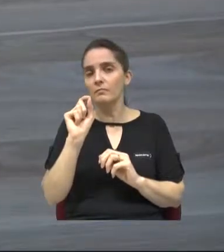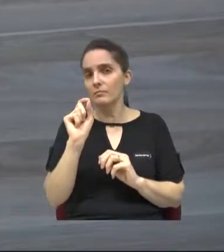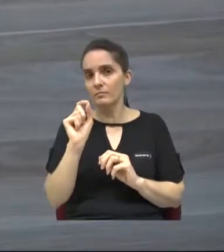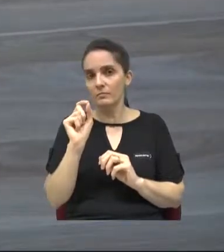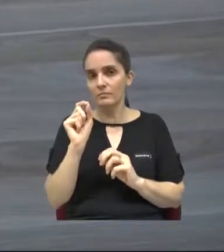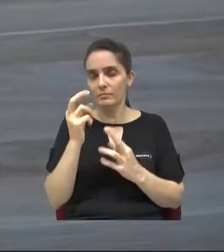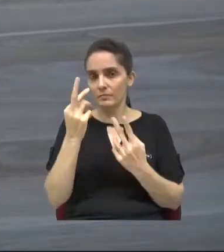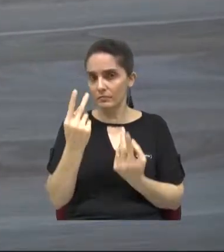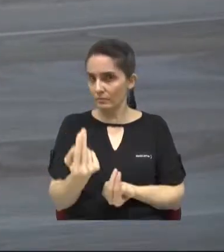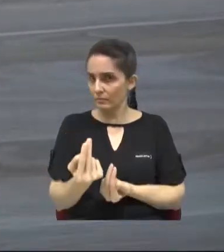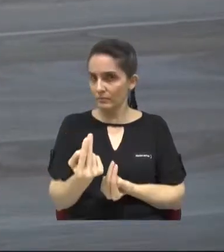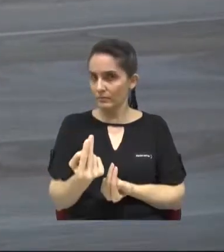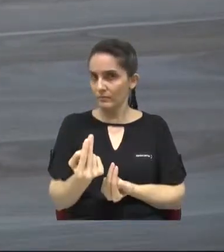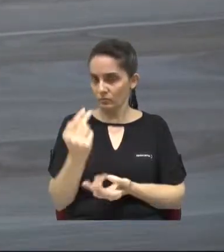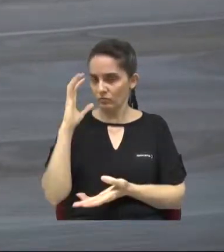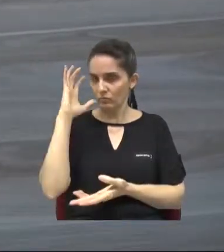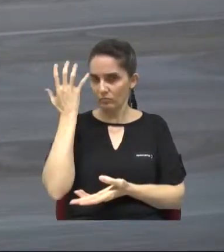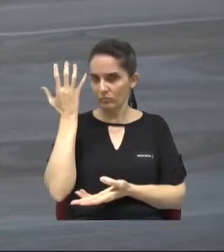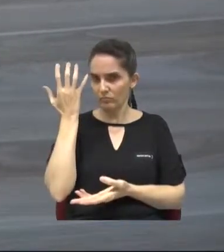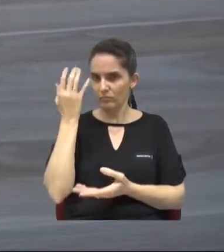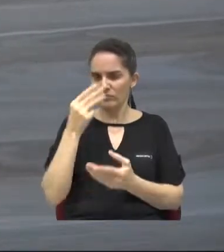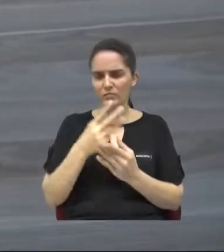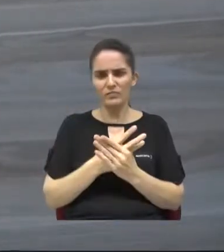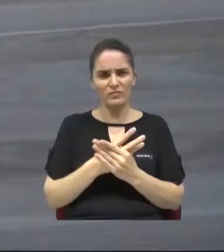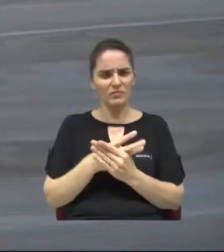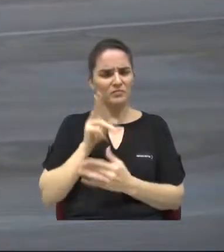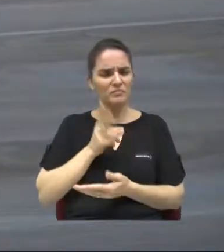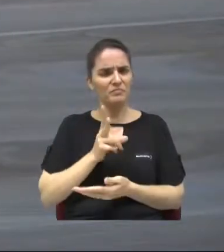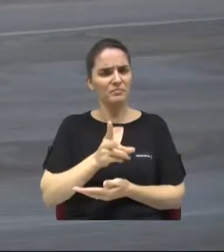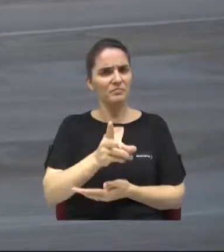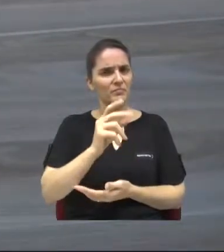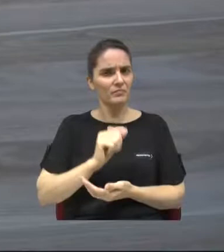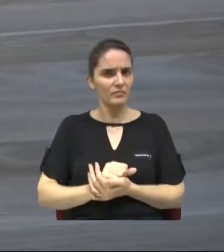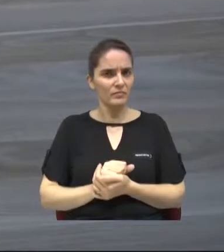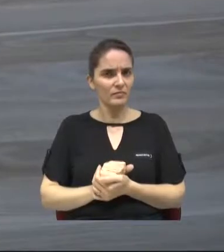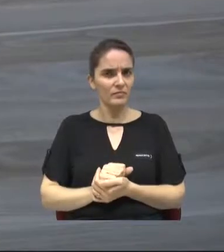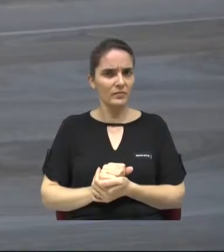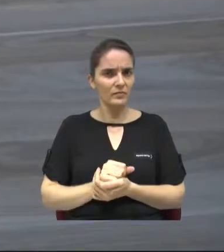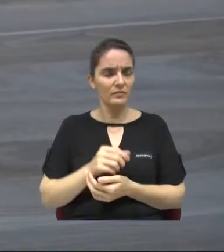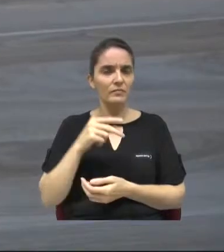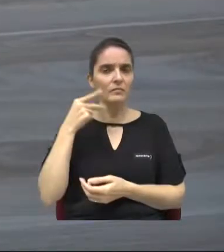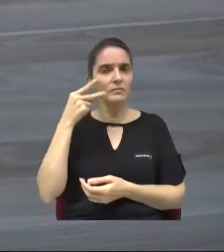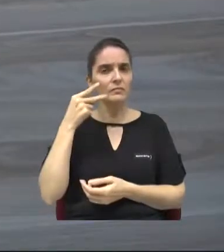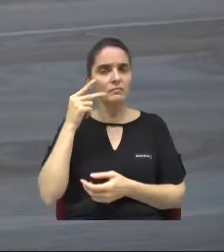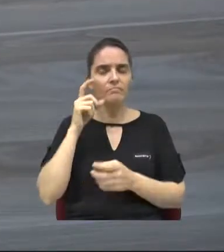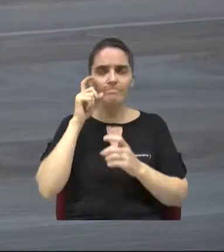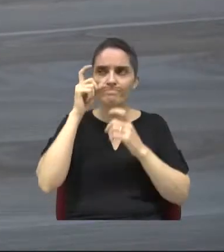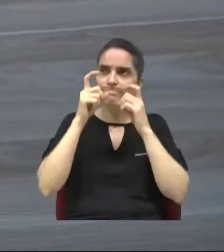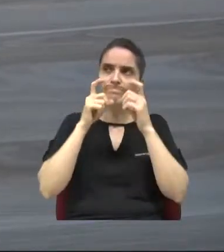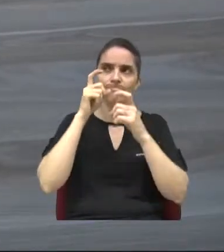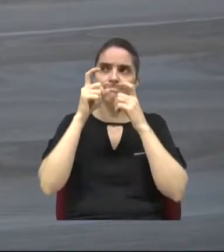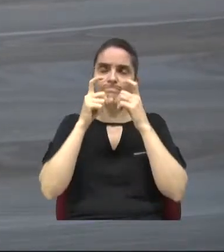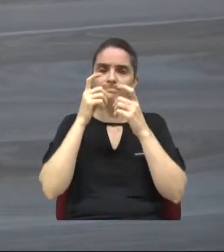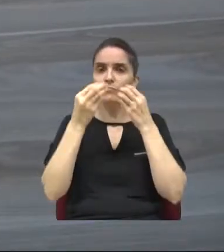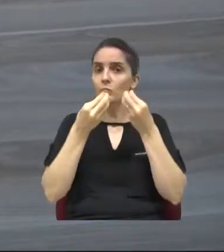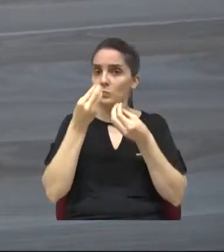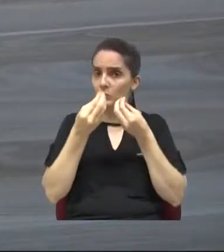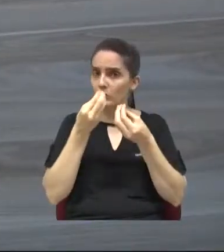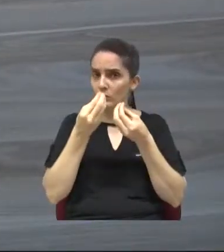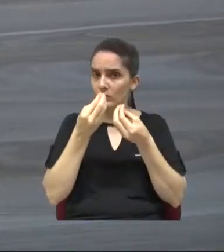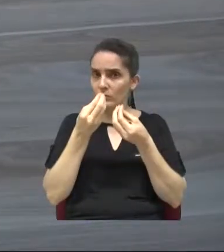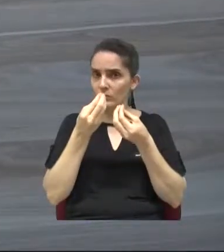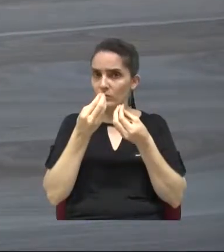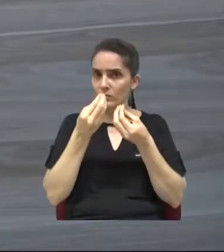como muitas vezes tem acontecido nessa casa, a gente fica preocupado da forma como foi feita essa